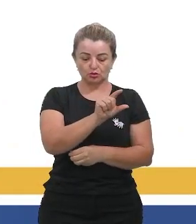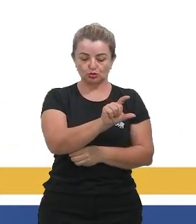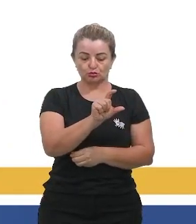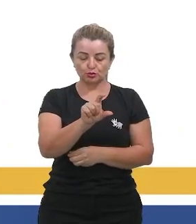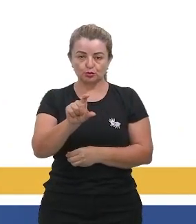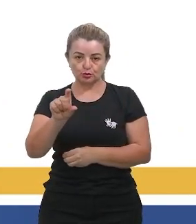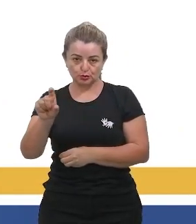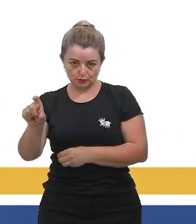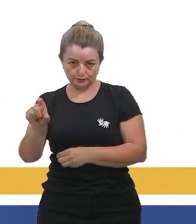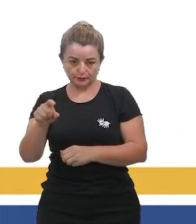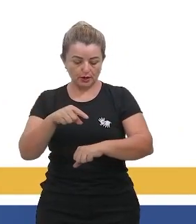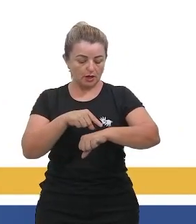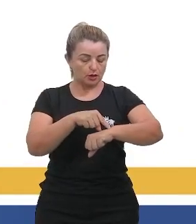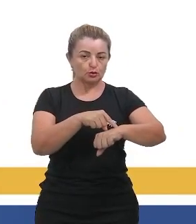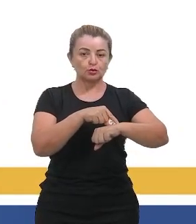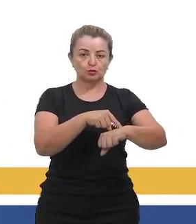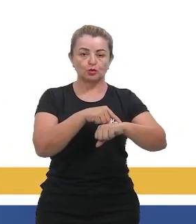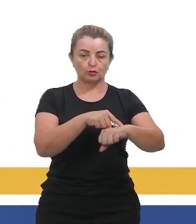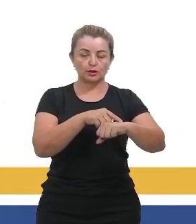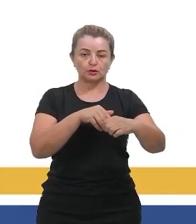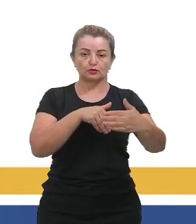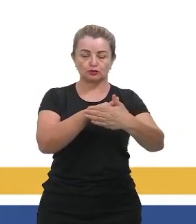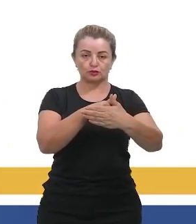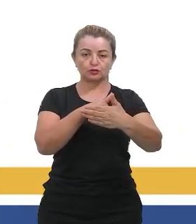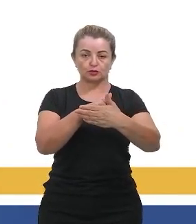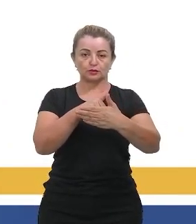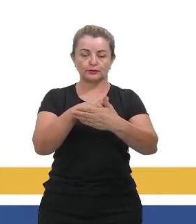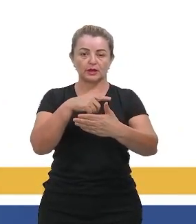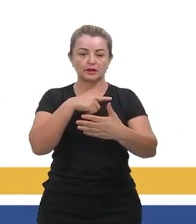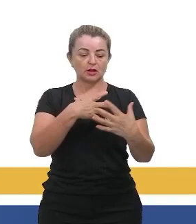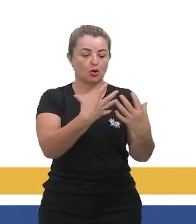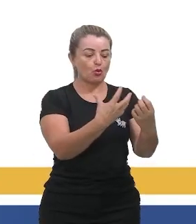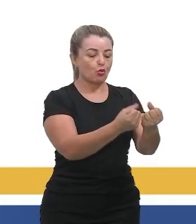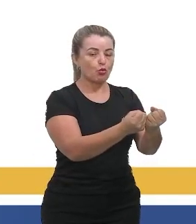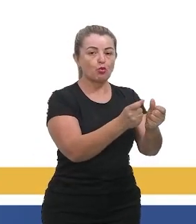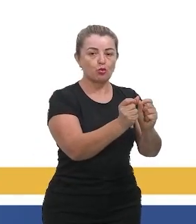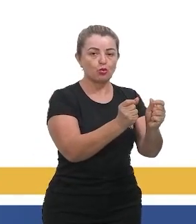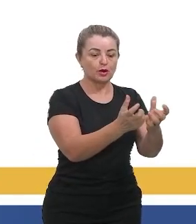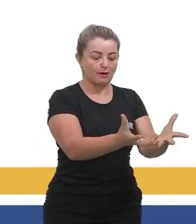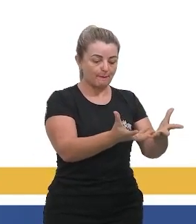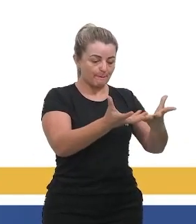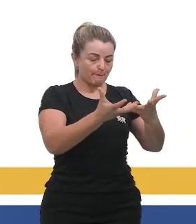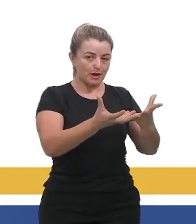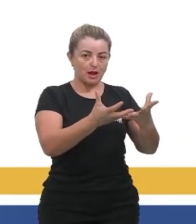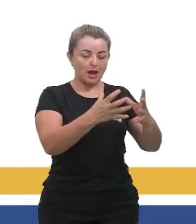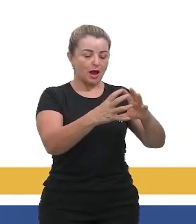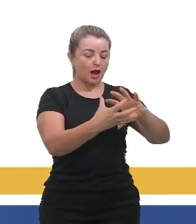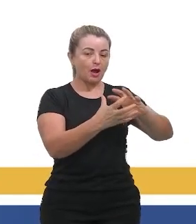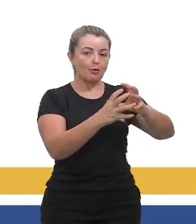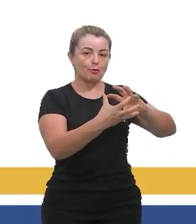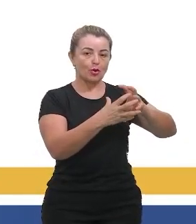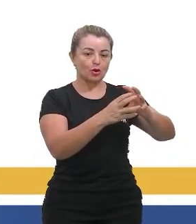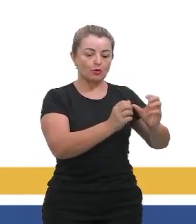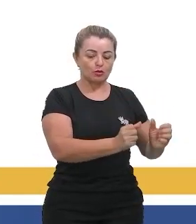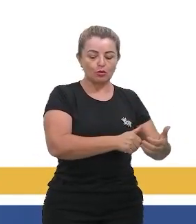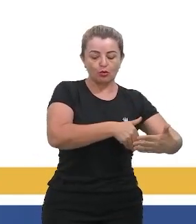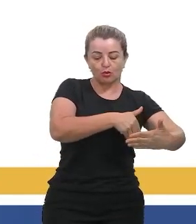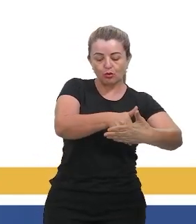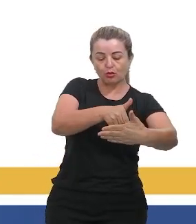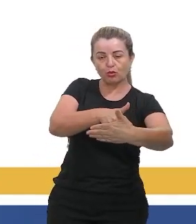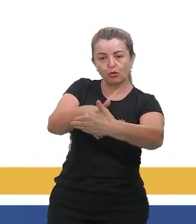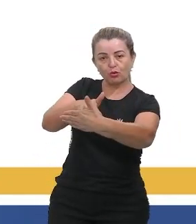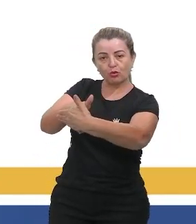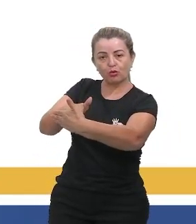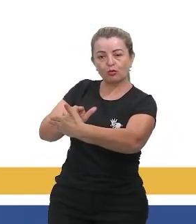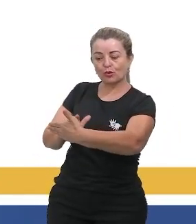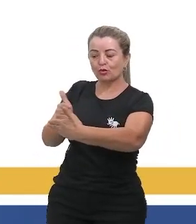partida retratada, o jogador Q1 tem a posse da bola, que será passada para um dos outros